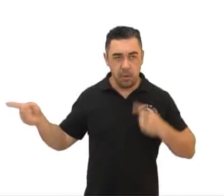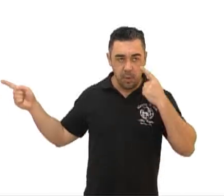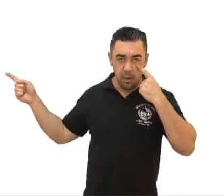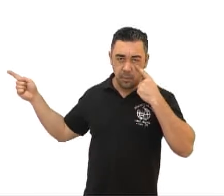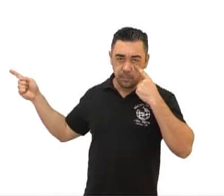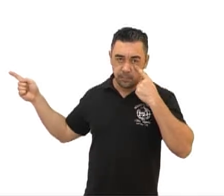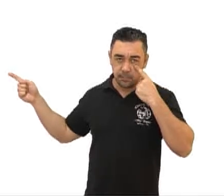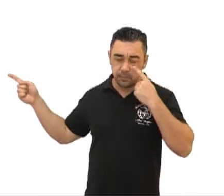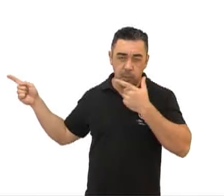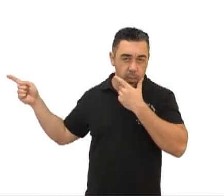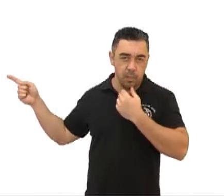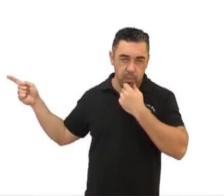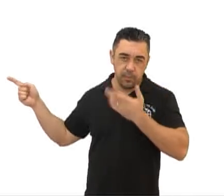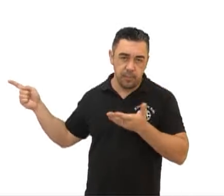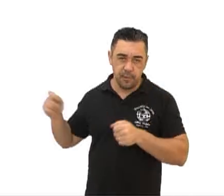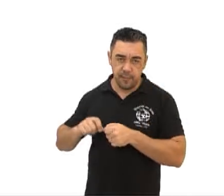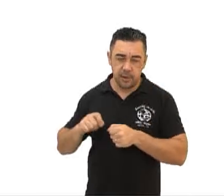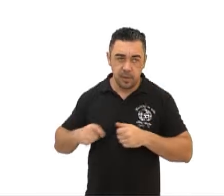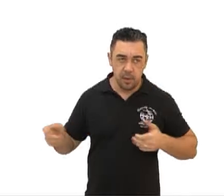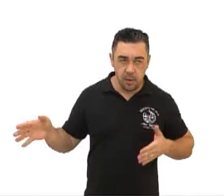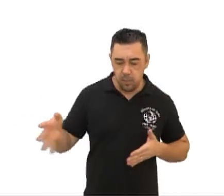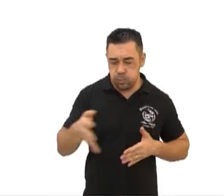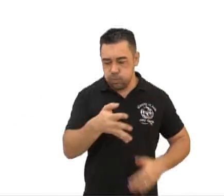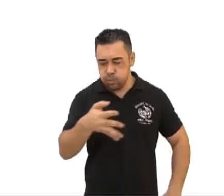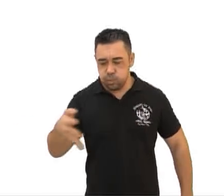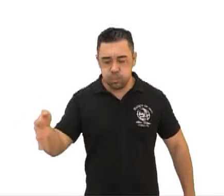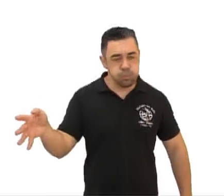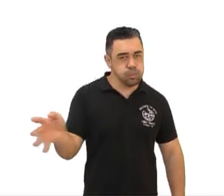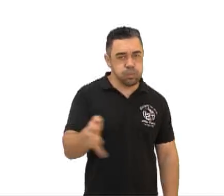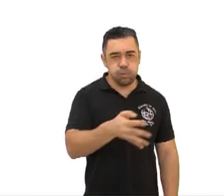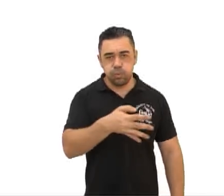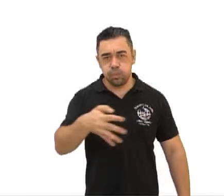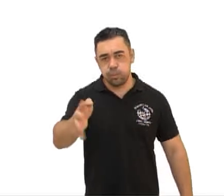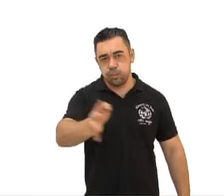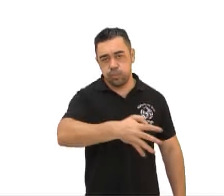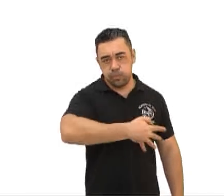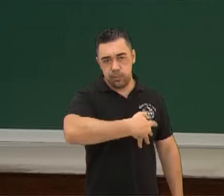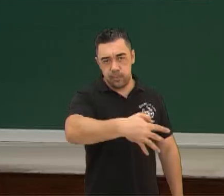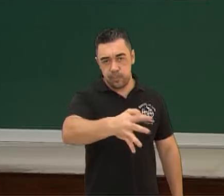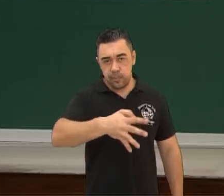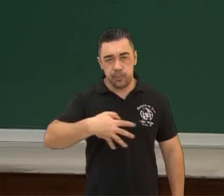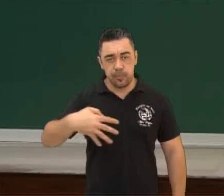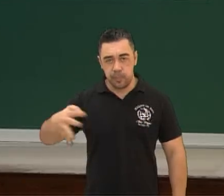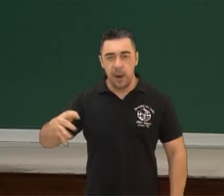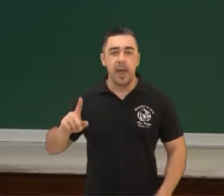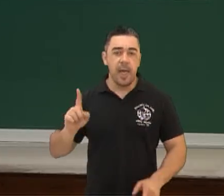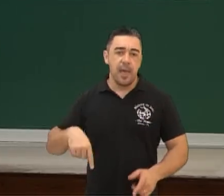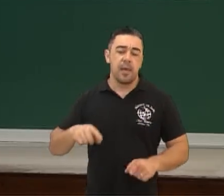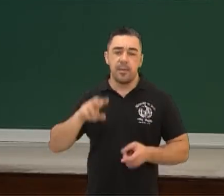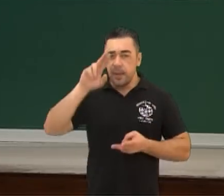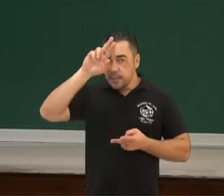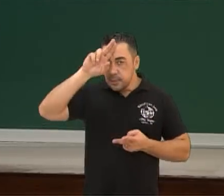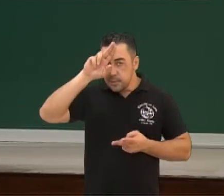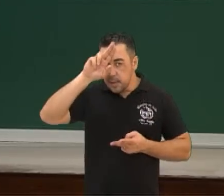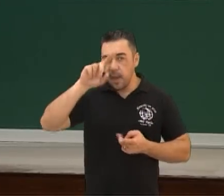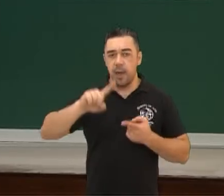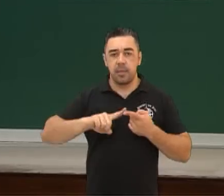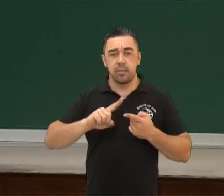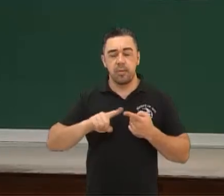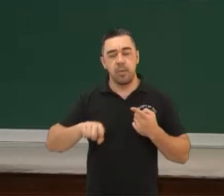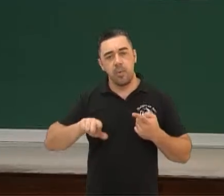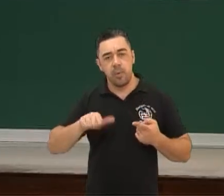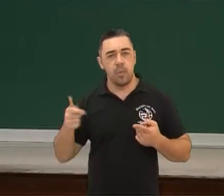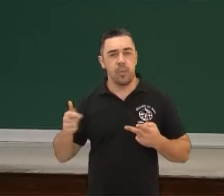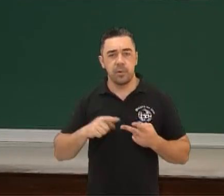que é o homem que está fazendo, né, está passando esse produto ali nas plantações para matar insetos, pragas,